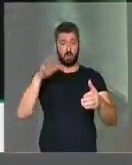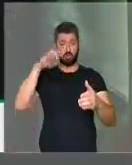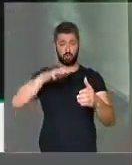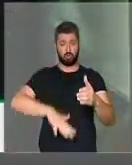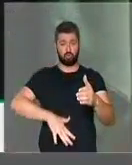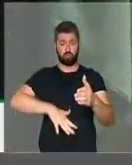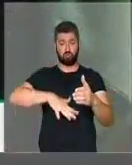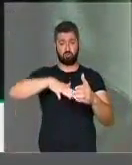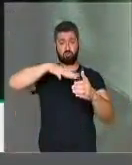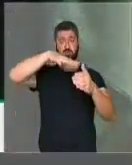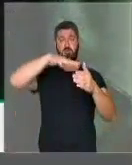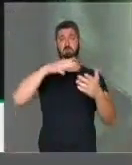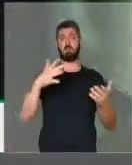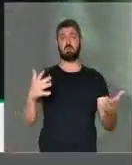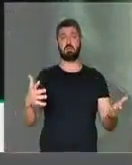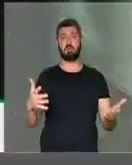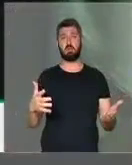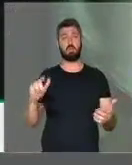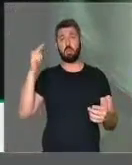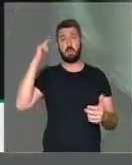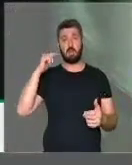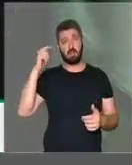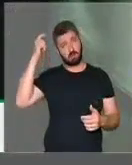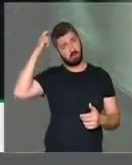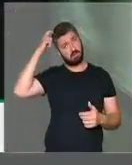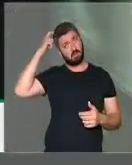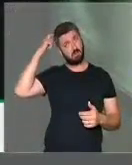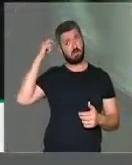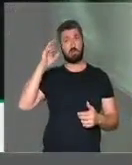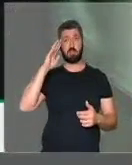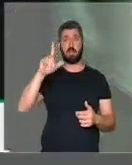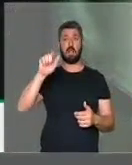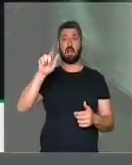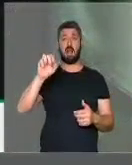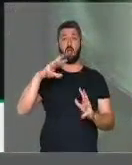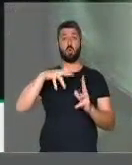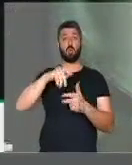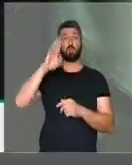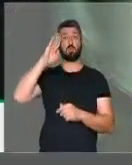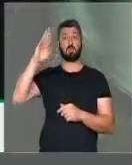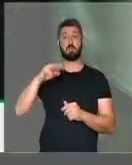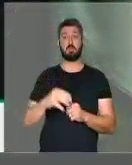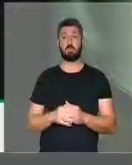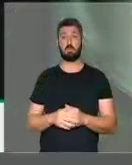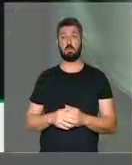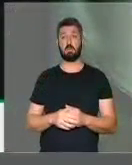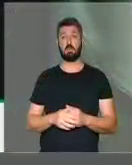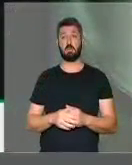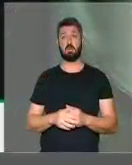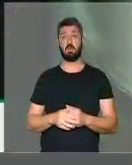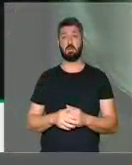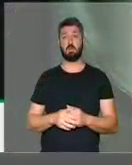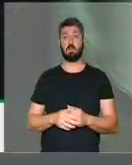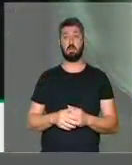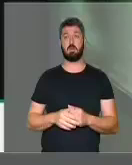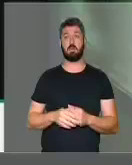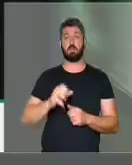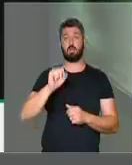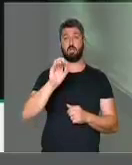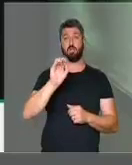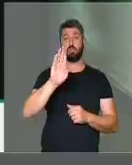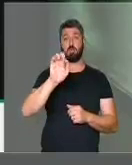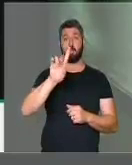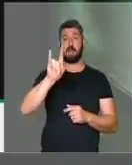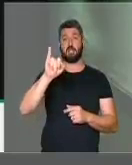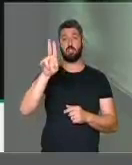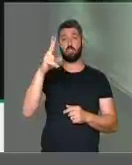preencher essas barragens, como a gente tem o maior lago artificial do mundo, que é o Lago de